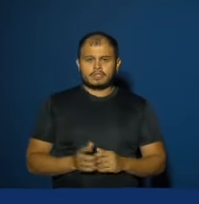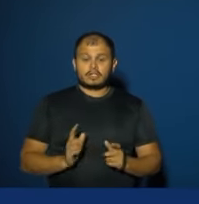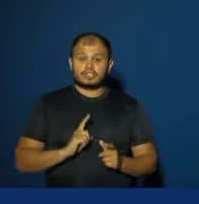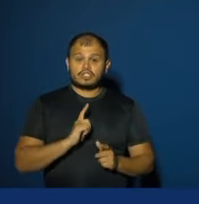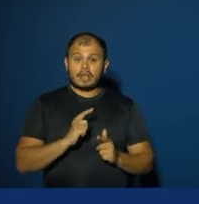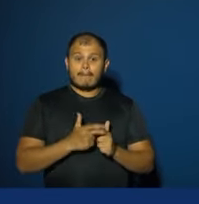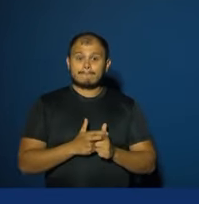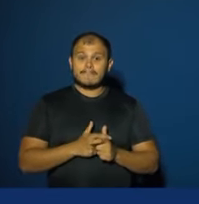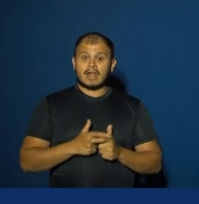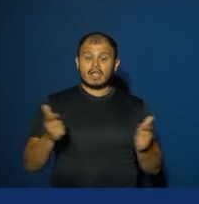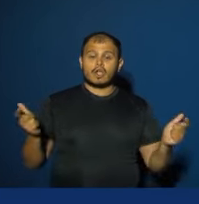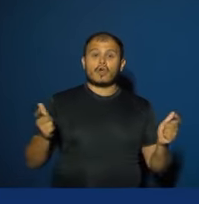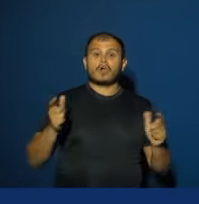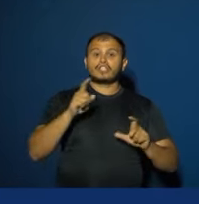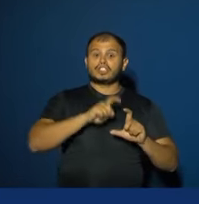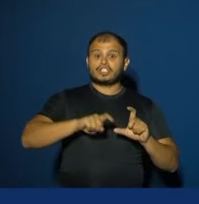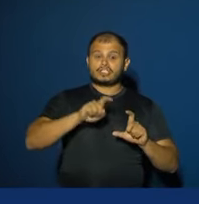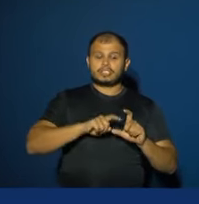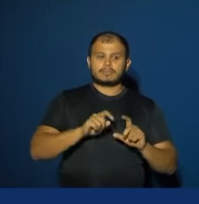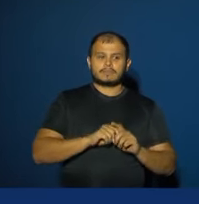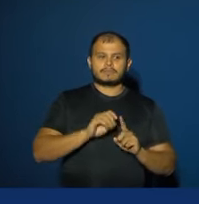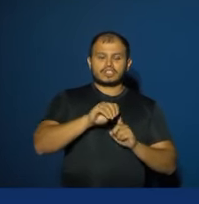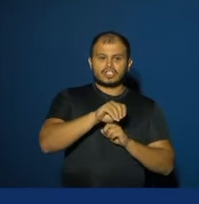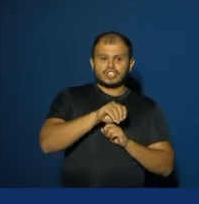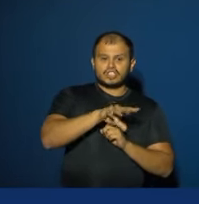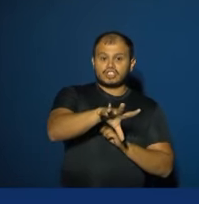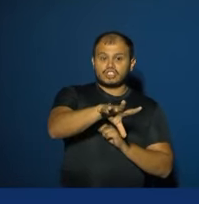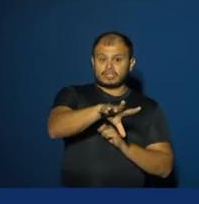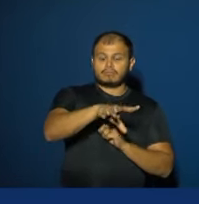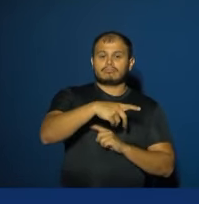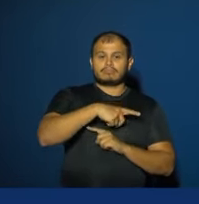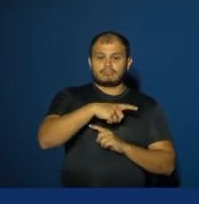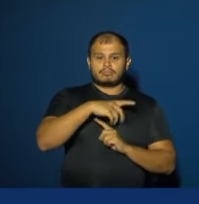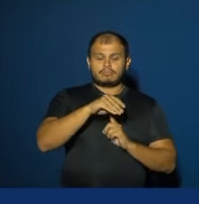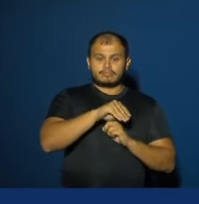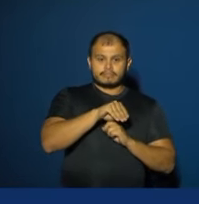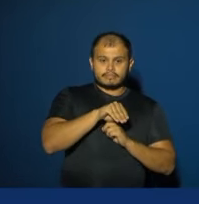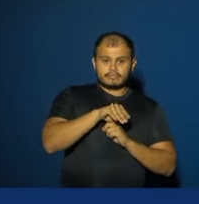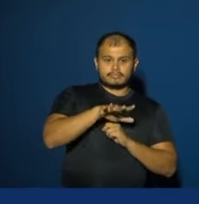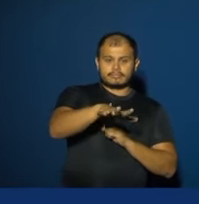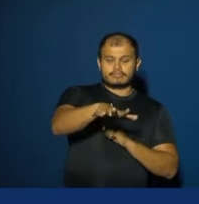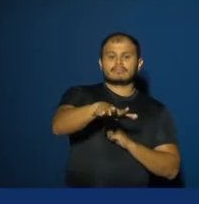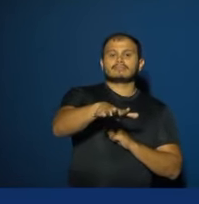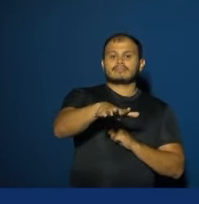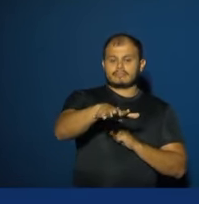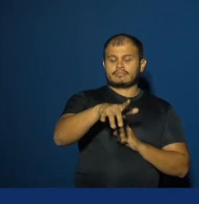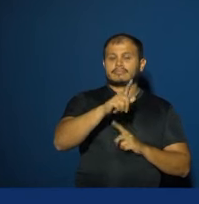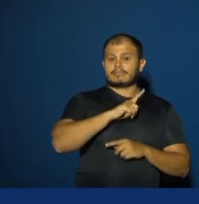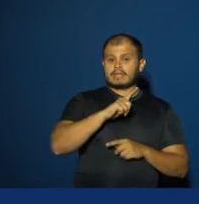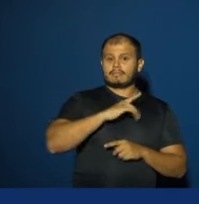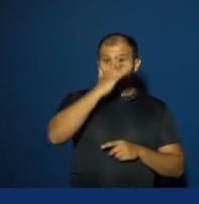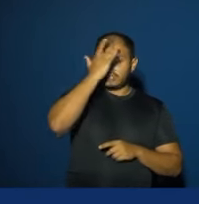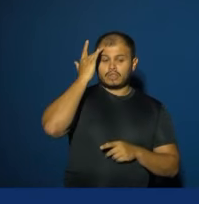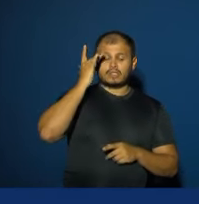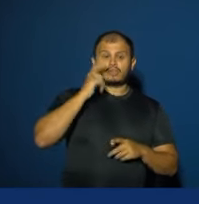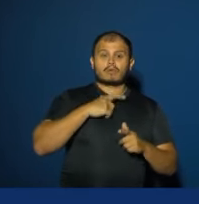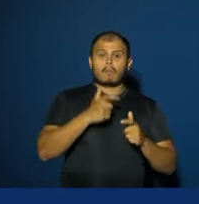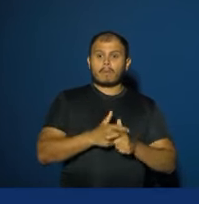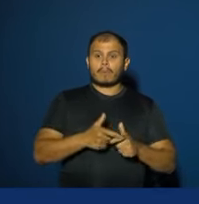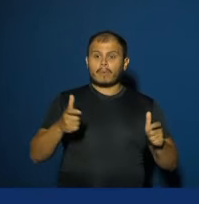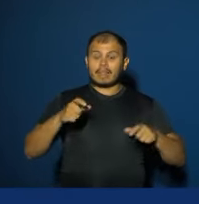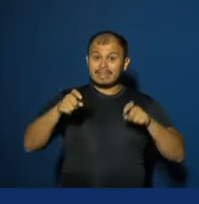maior influenciadora digital do mundo Olha aqui presta atenção uma empresa no interior que nasceu no interior que